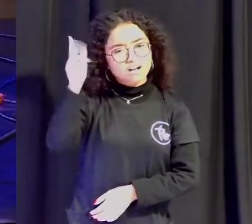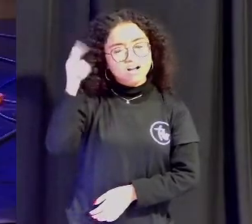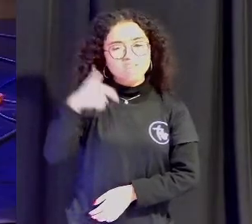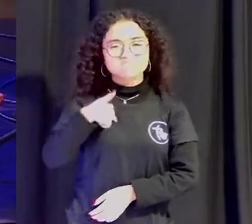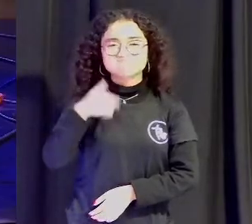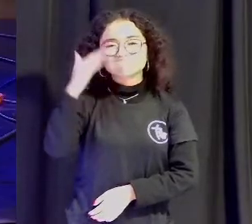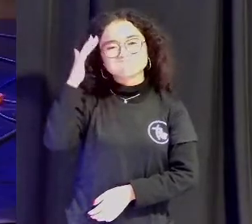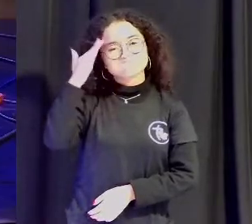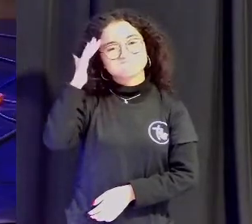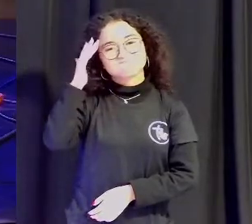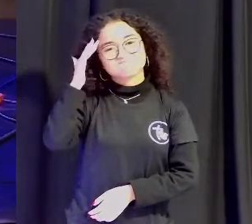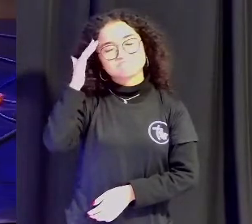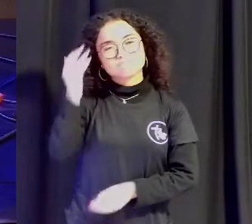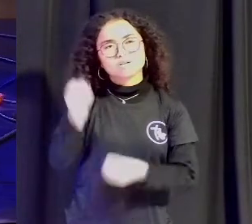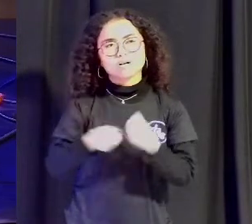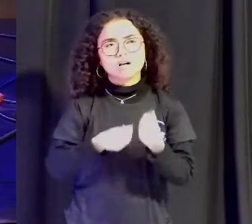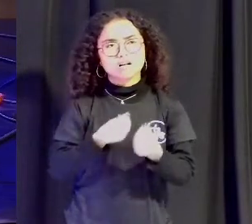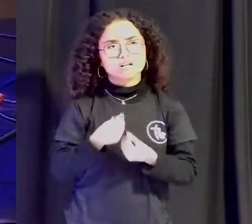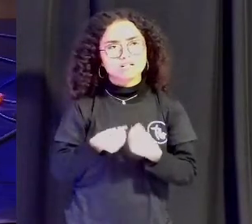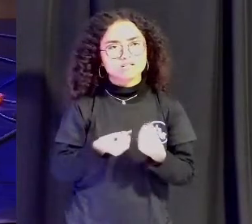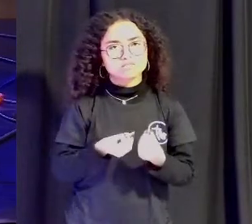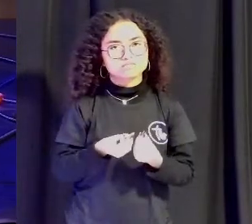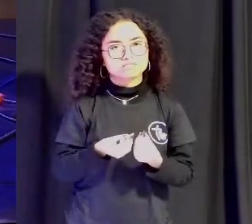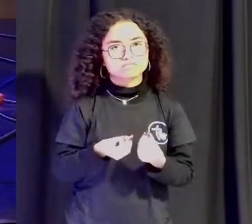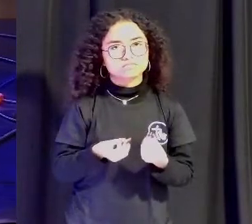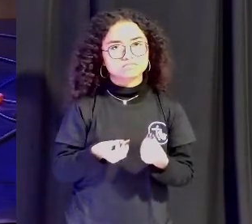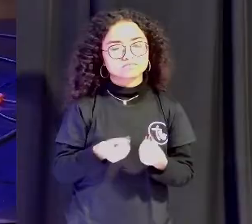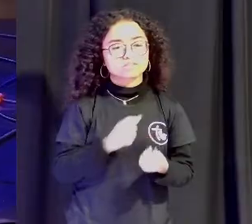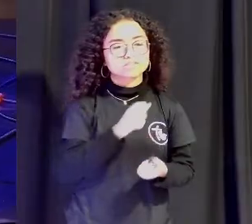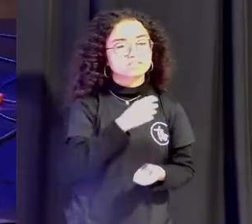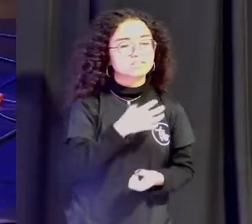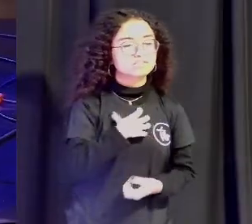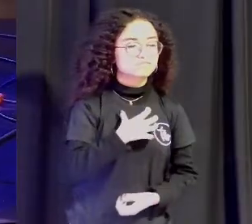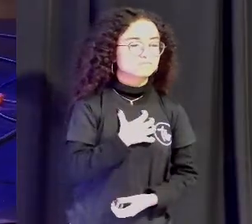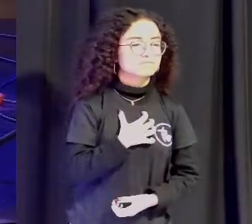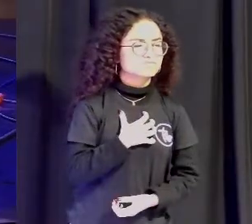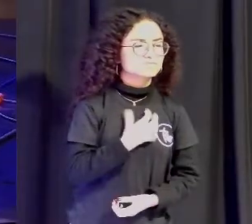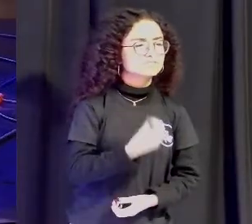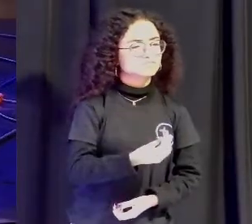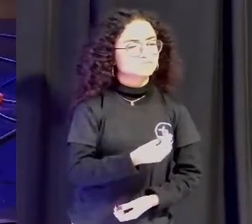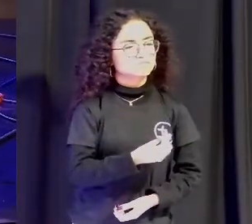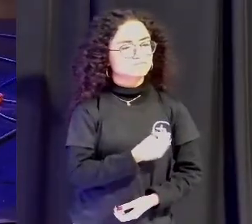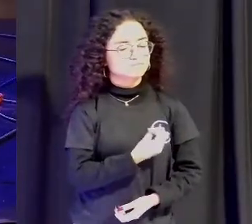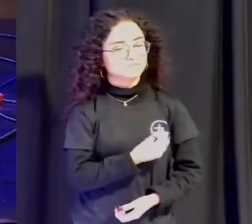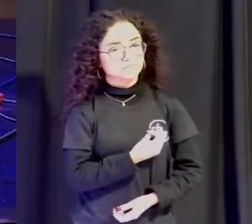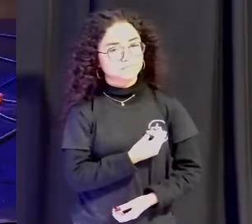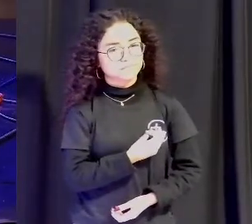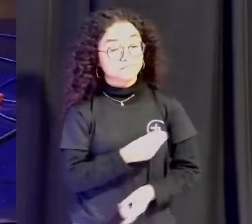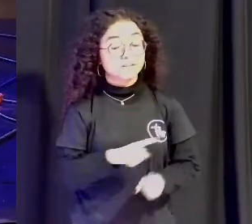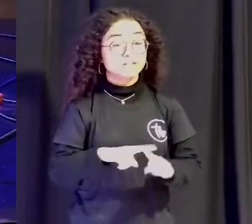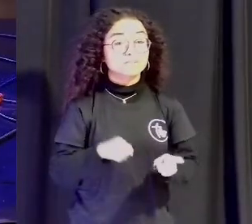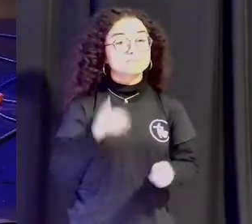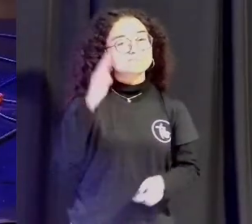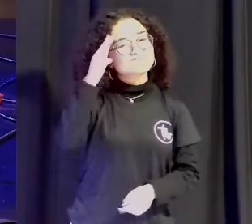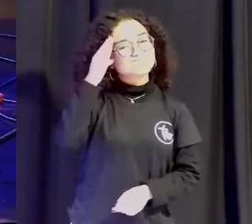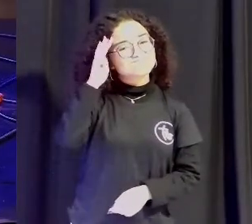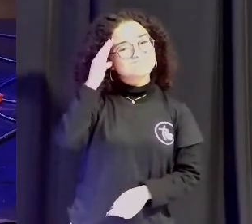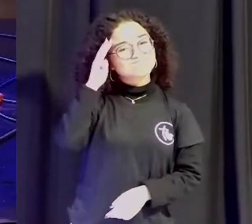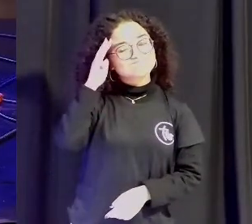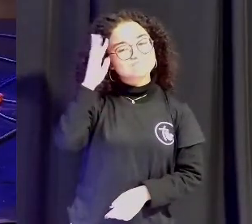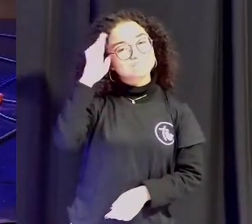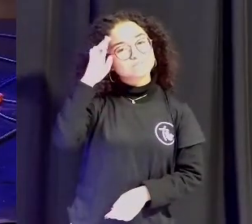como cada um se encontra nesse momento de sua vida, mas eu sei que tu